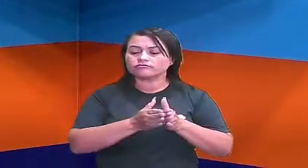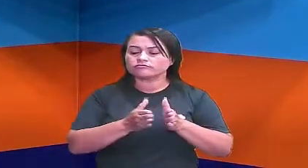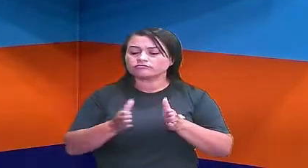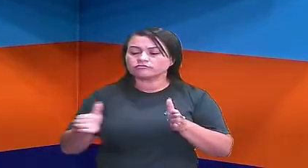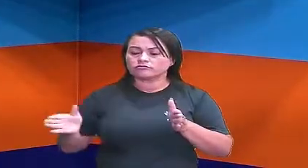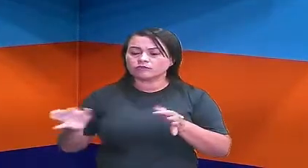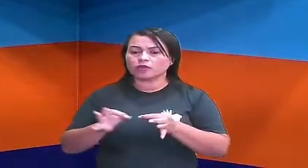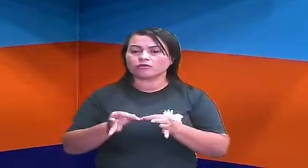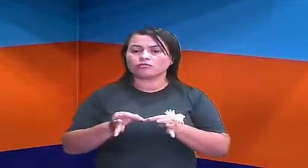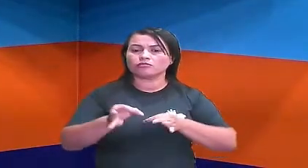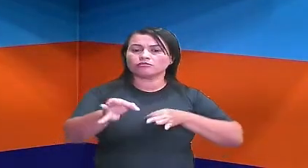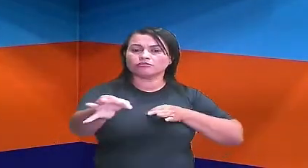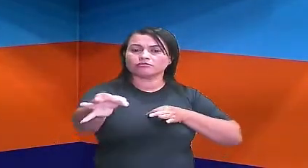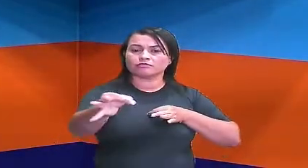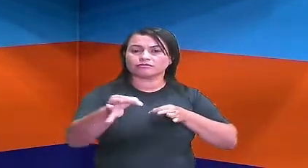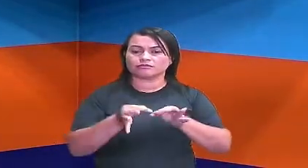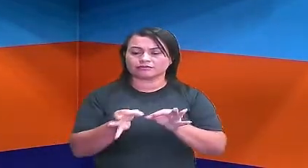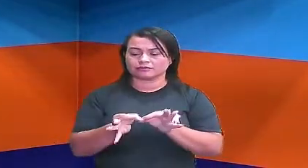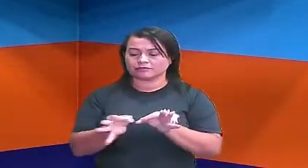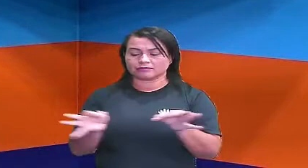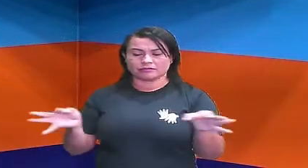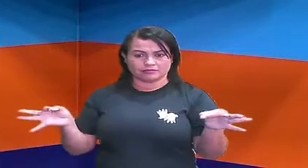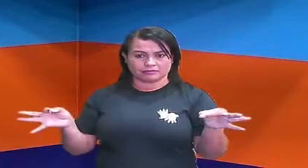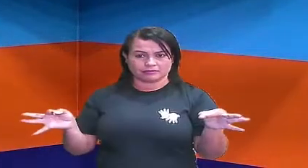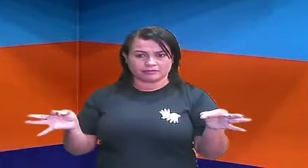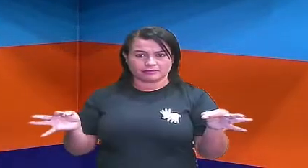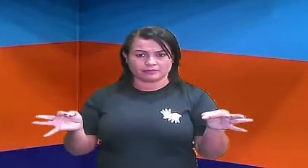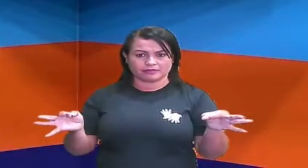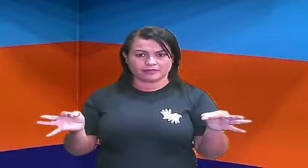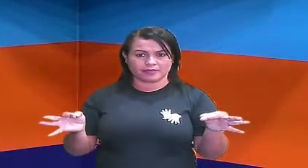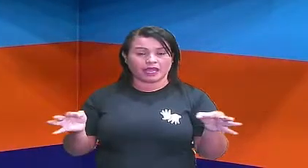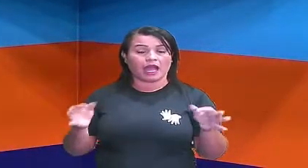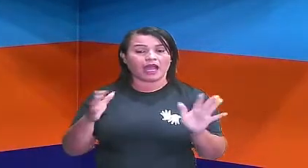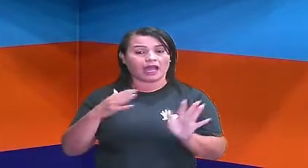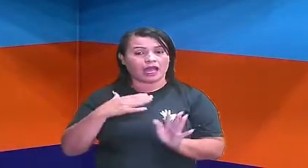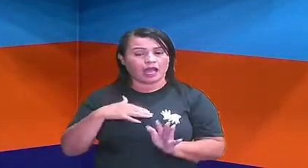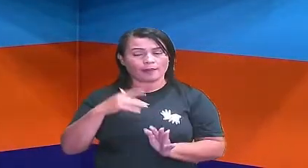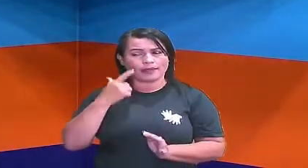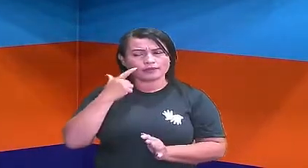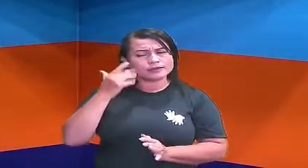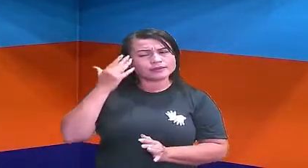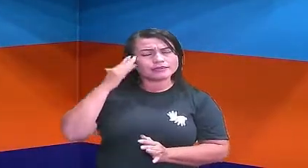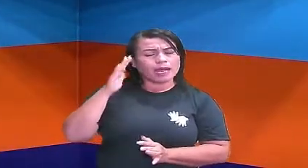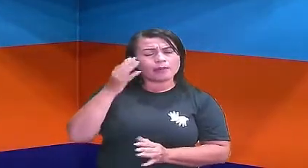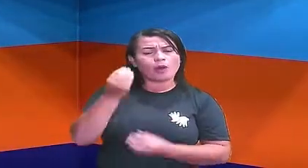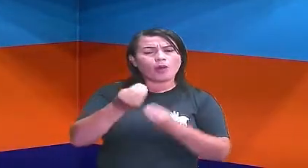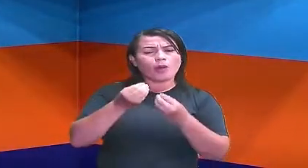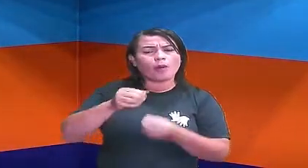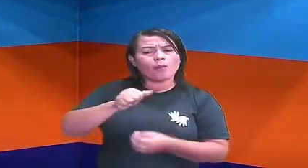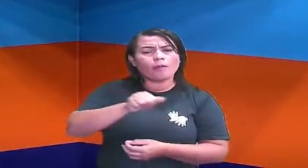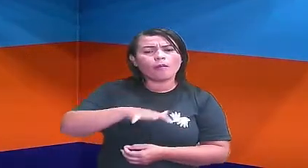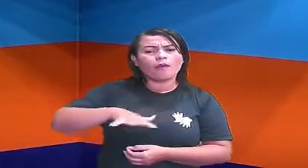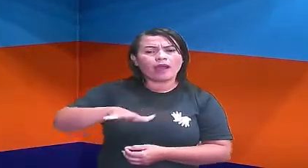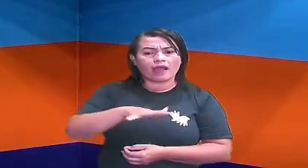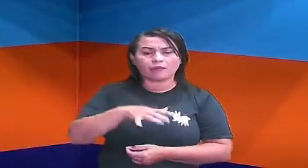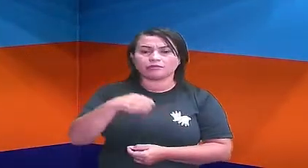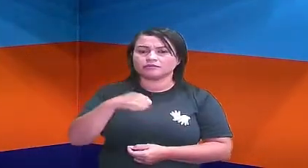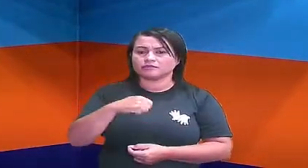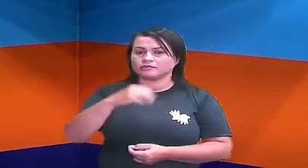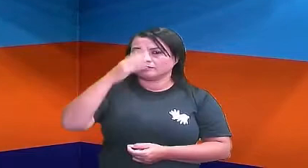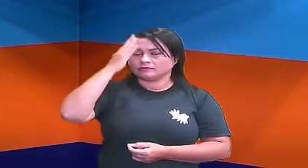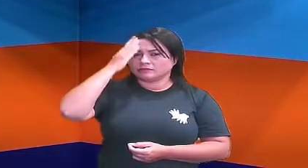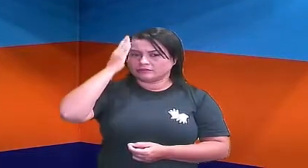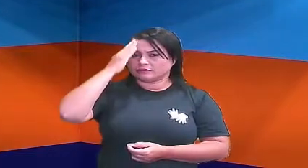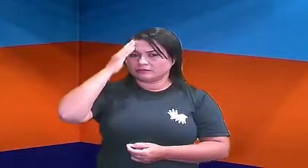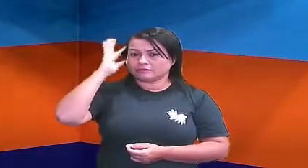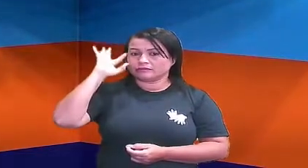de altura e comprimento. Ainda não foi vista a área. Mas eu preciso saber a área disso aqui para poder